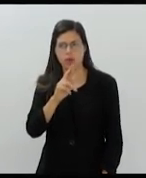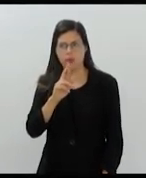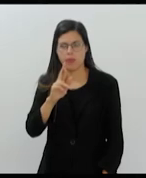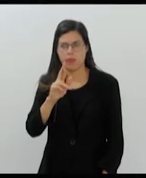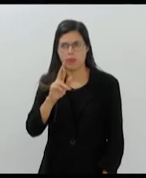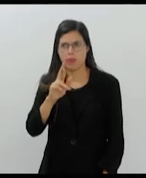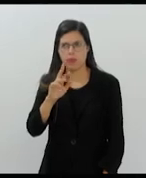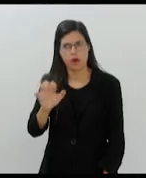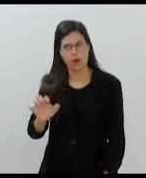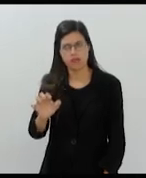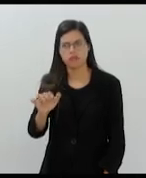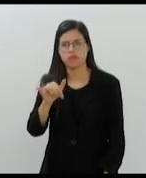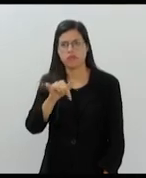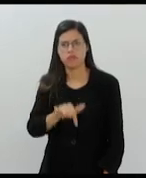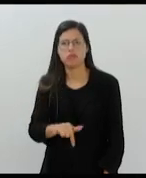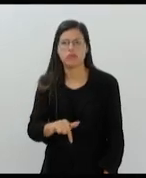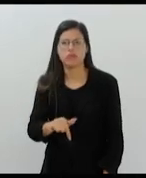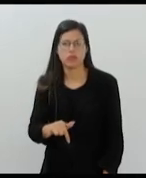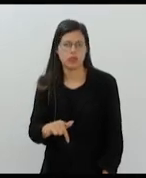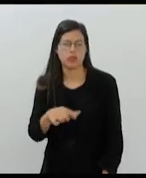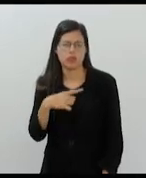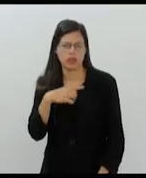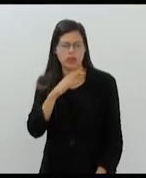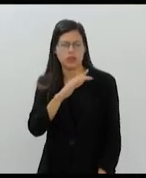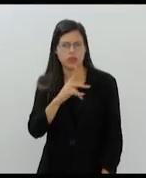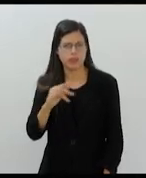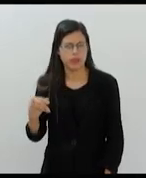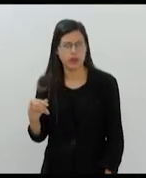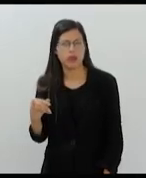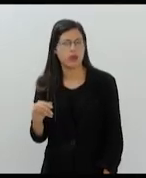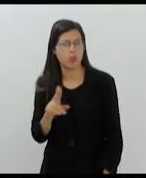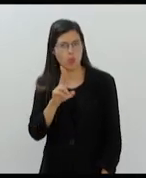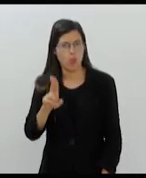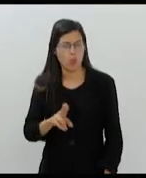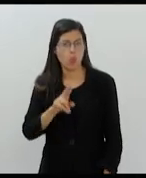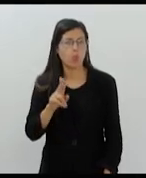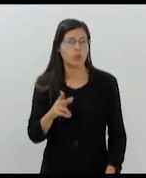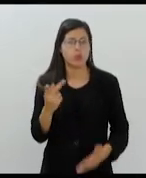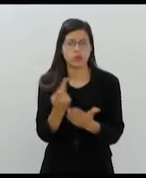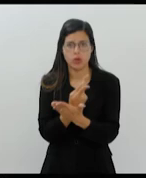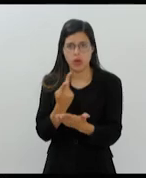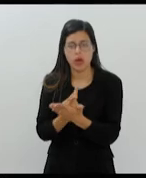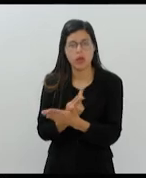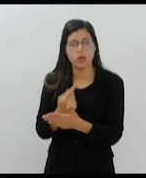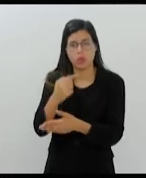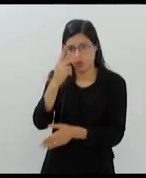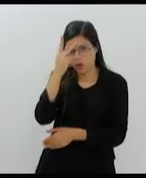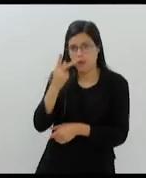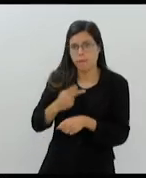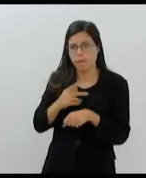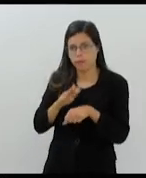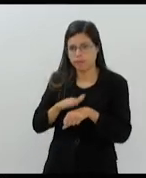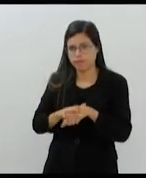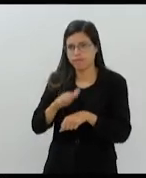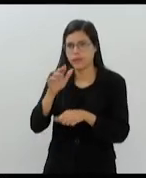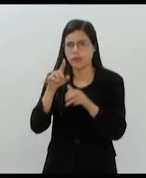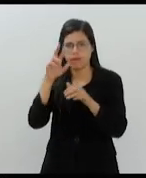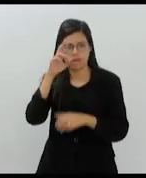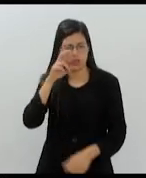CPI, além de aplicações indevidas, que eu mesmo investiguei numa CPI que